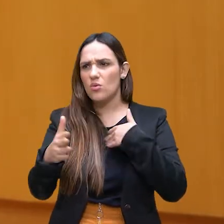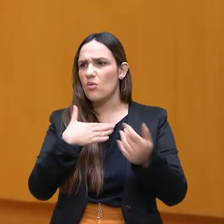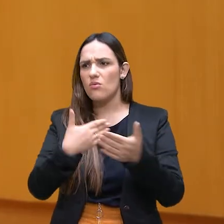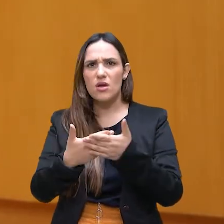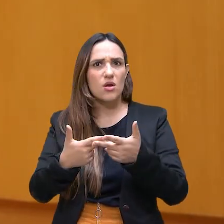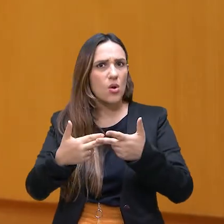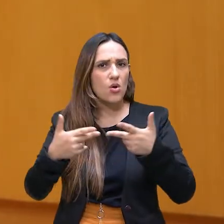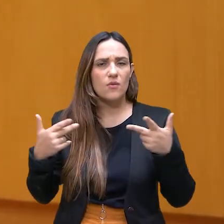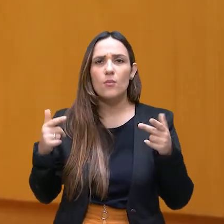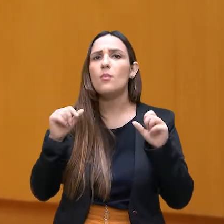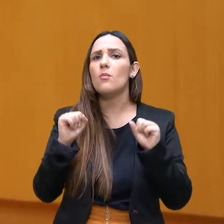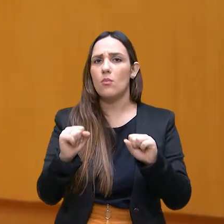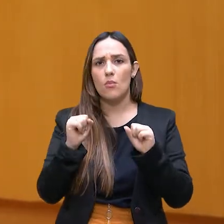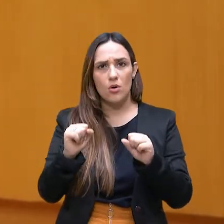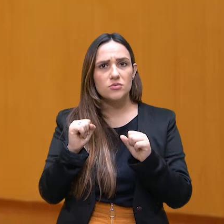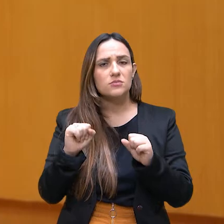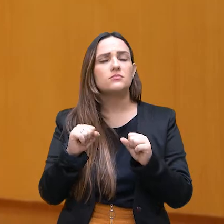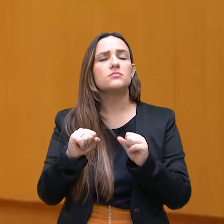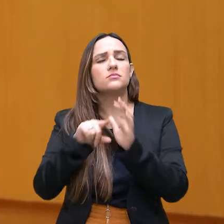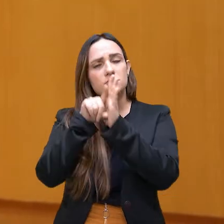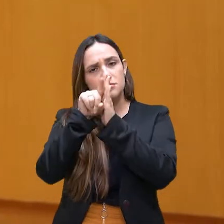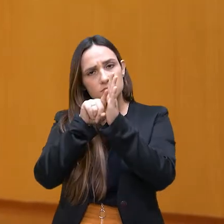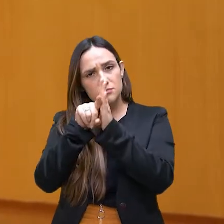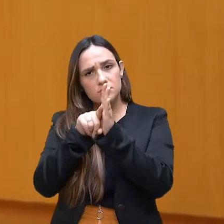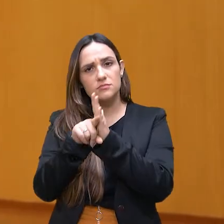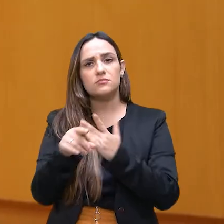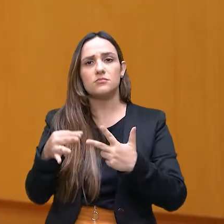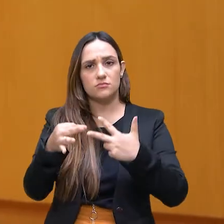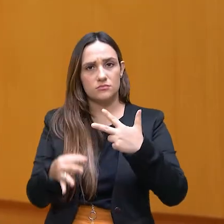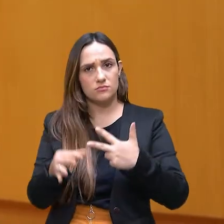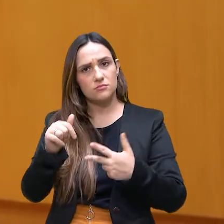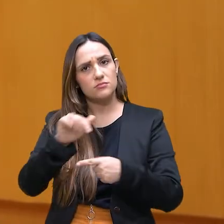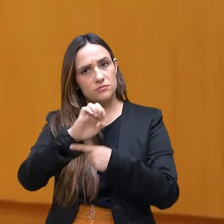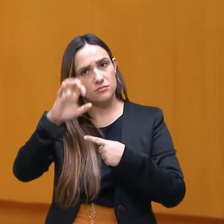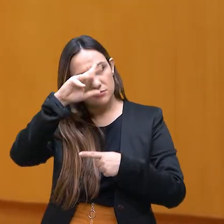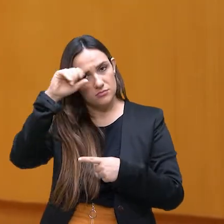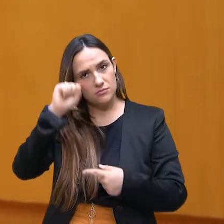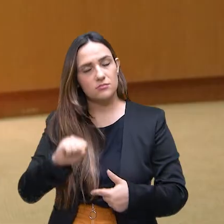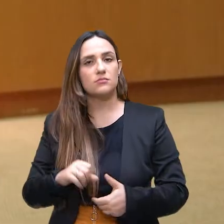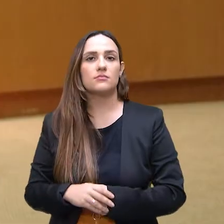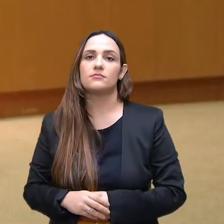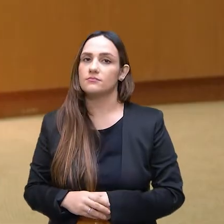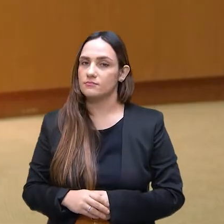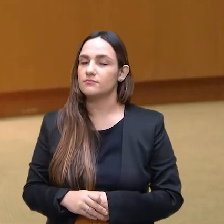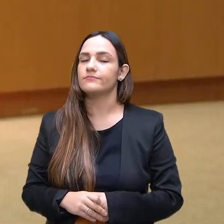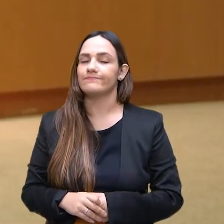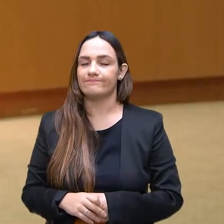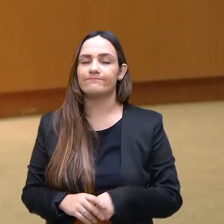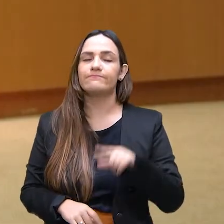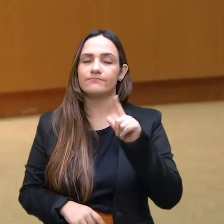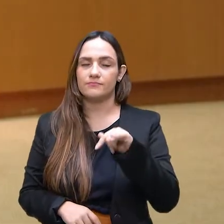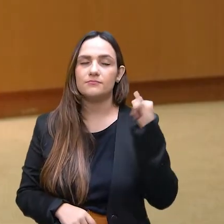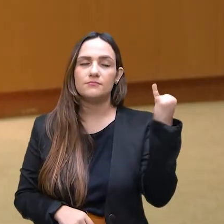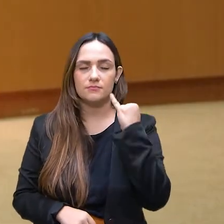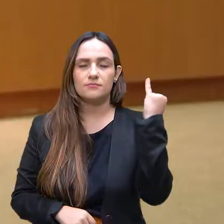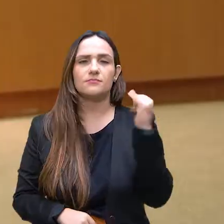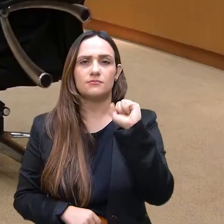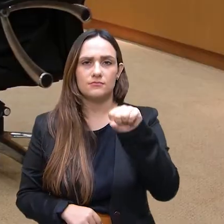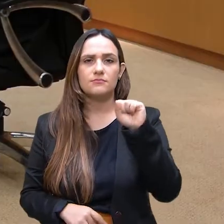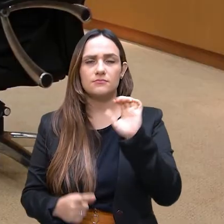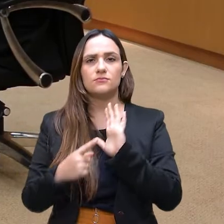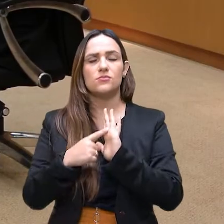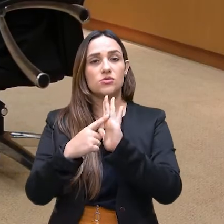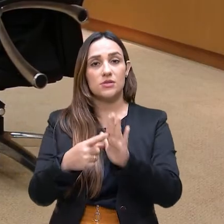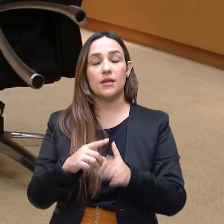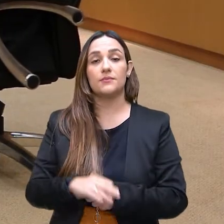qualquer período de ações no judiciário sul-mato-grossense. Eu acho que assim é muito importante